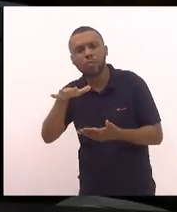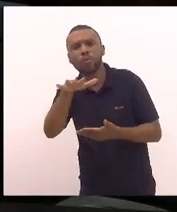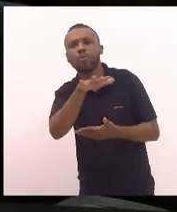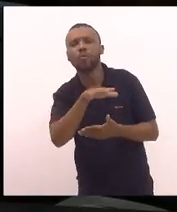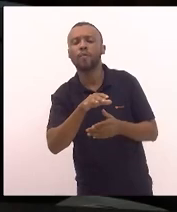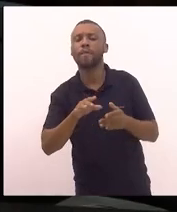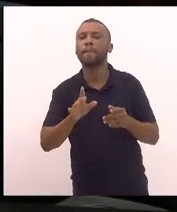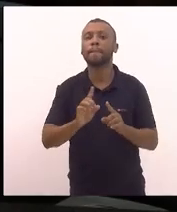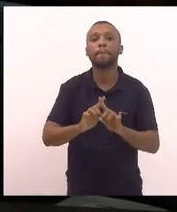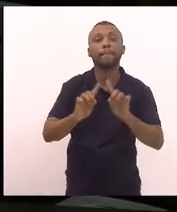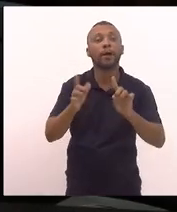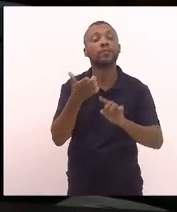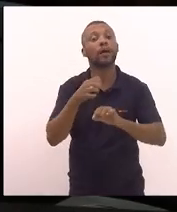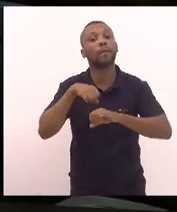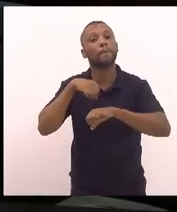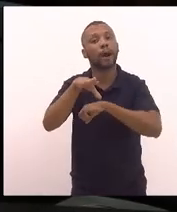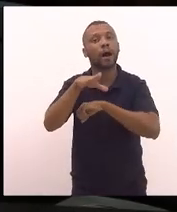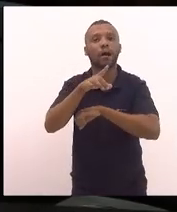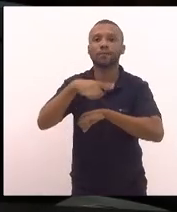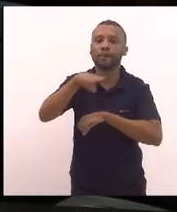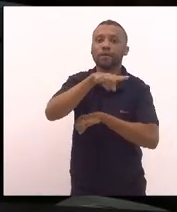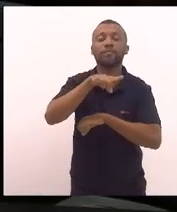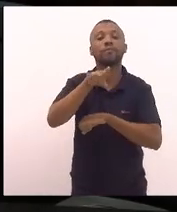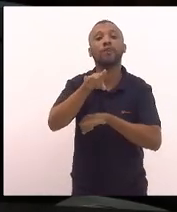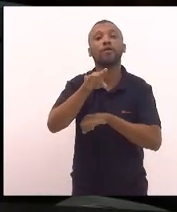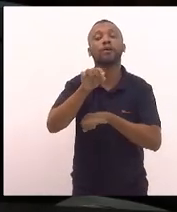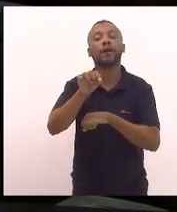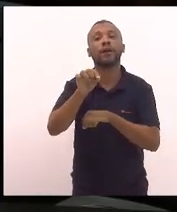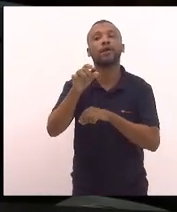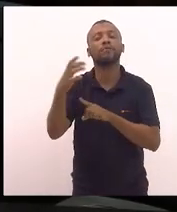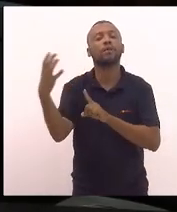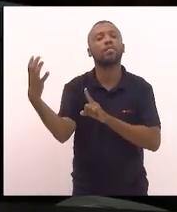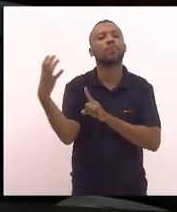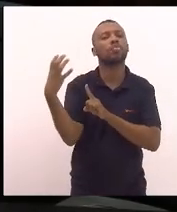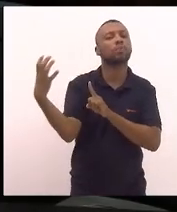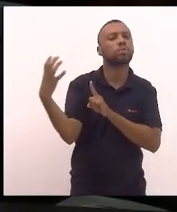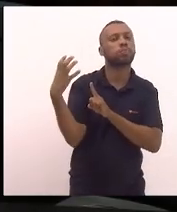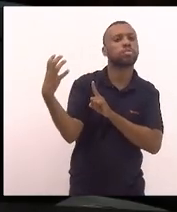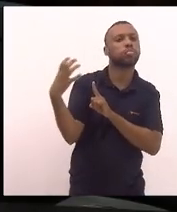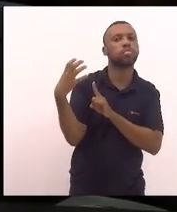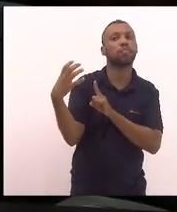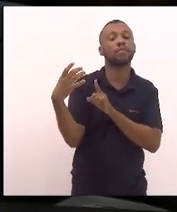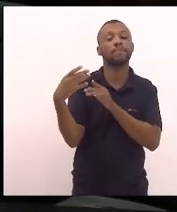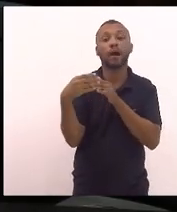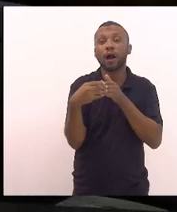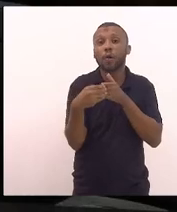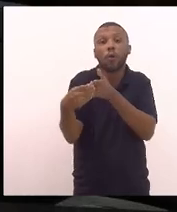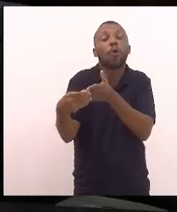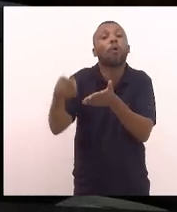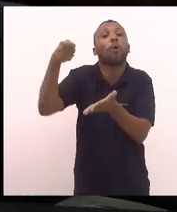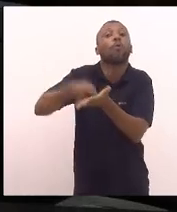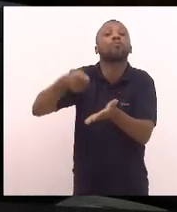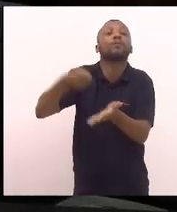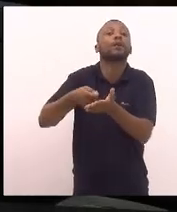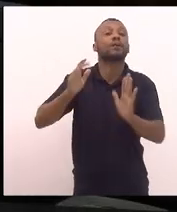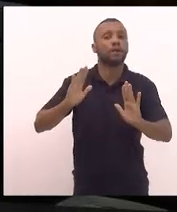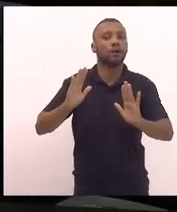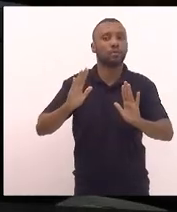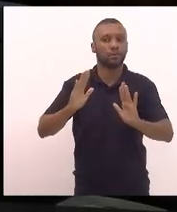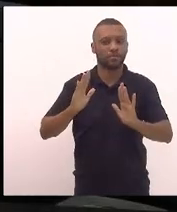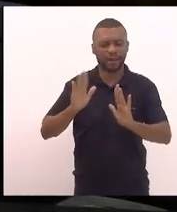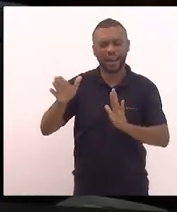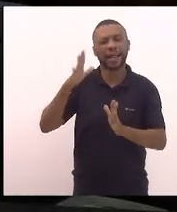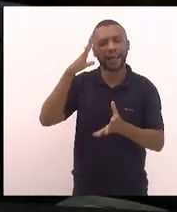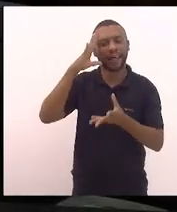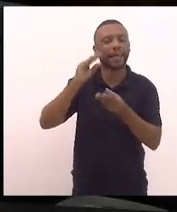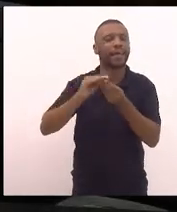Mas eu quero avisar a vocês todos que foi uma condução coercitiva. Adoro! Foi. Ela